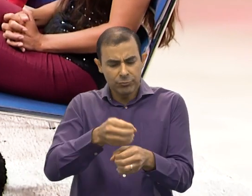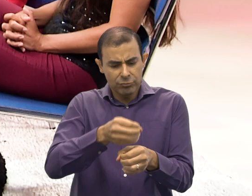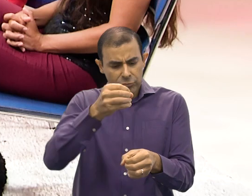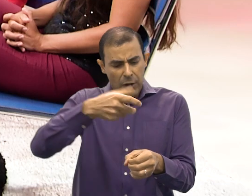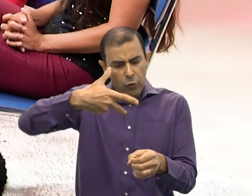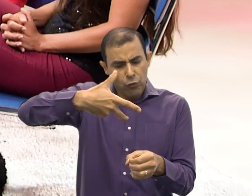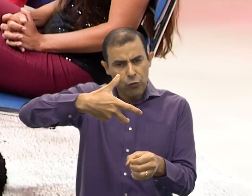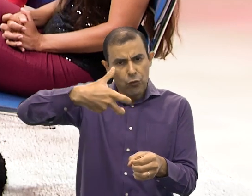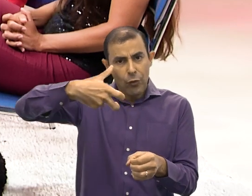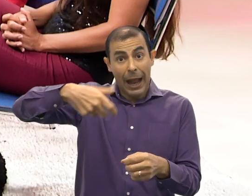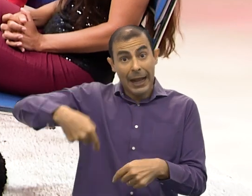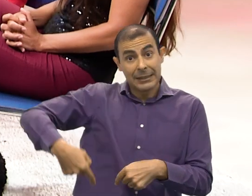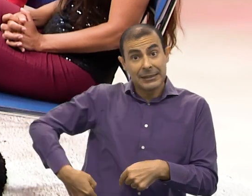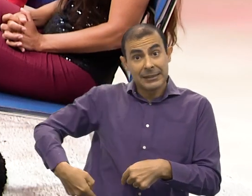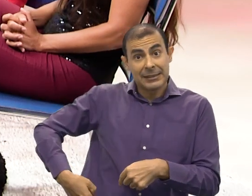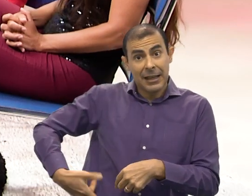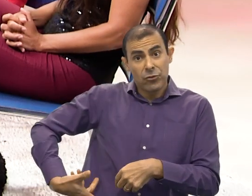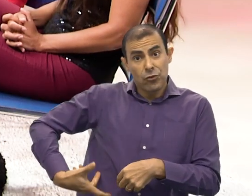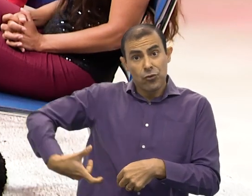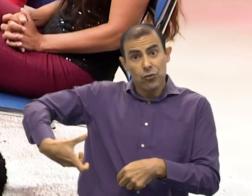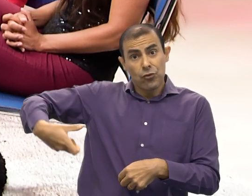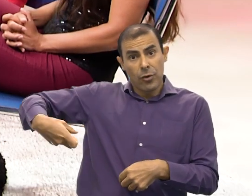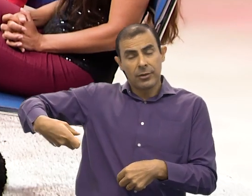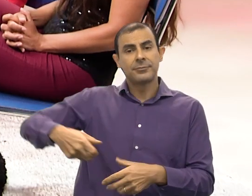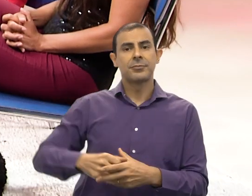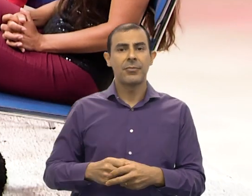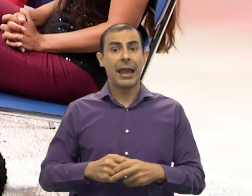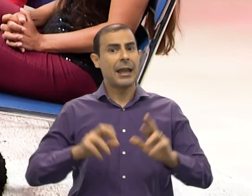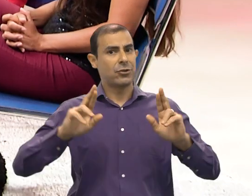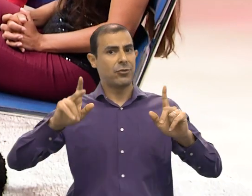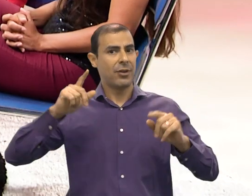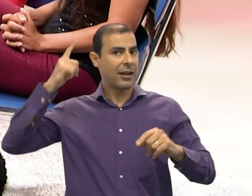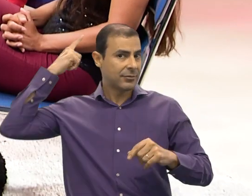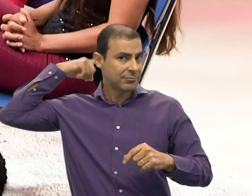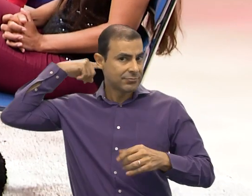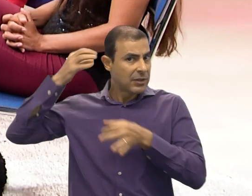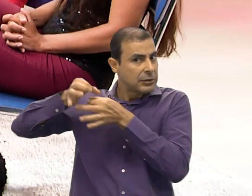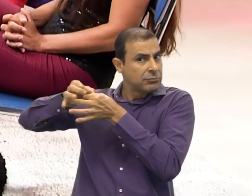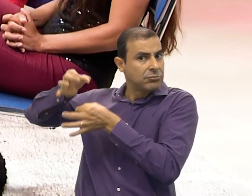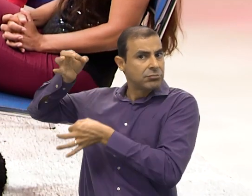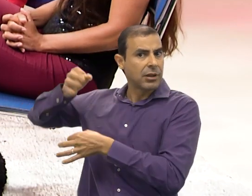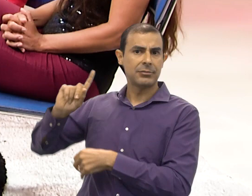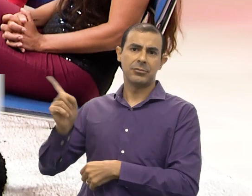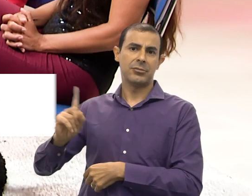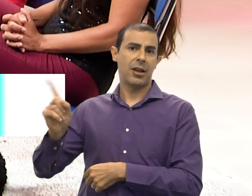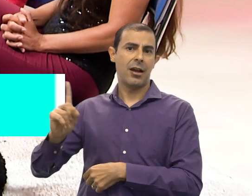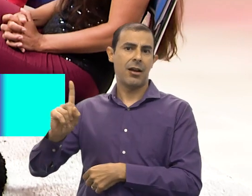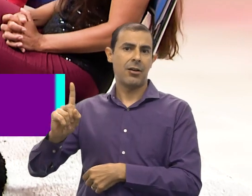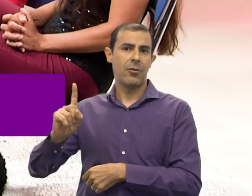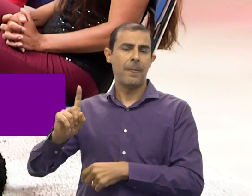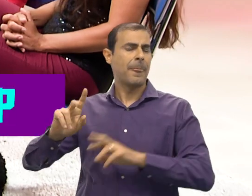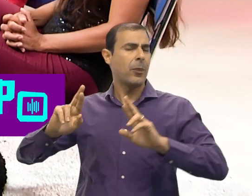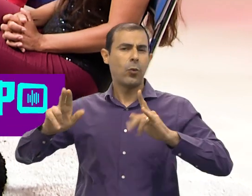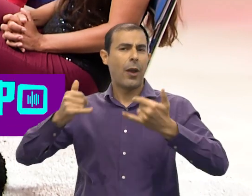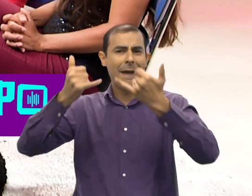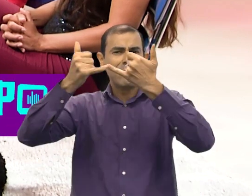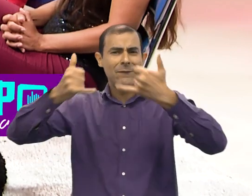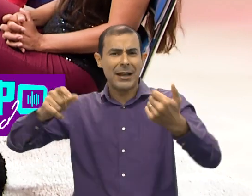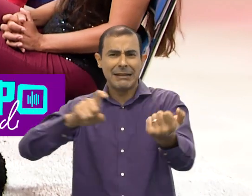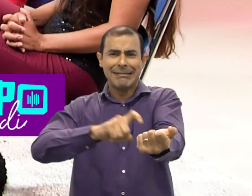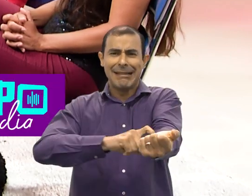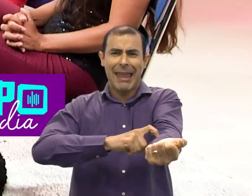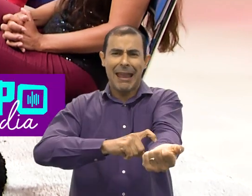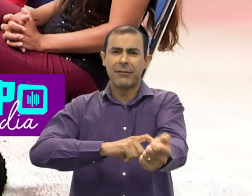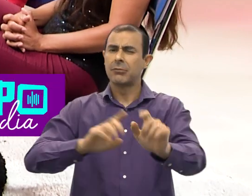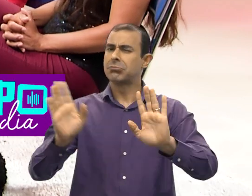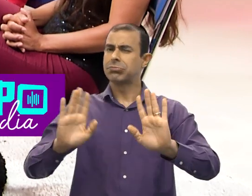deixar claro que medula óssea não é o mesmo que medula espinhal e que quando você for doar essa medula não vai mexer na sua coluna,